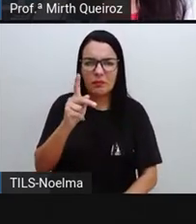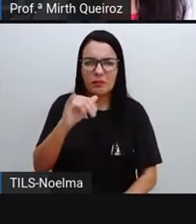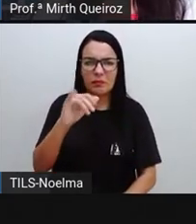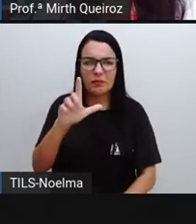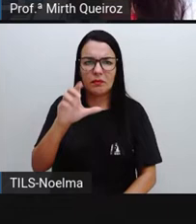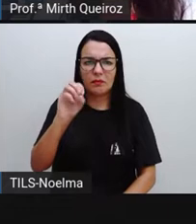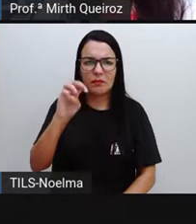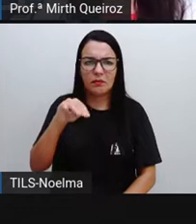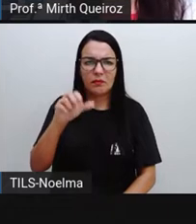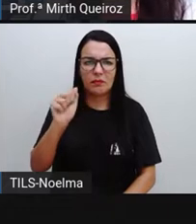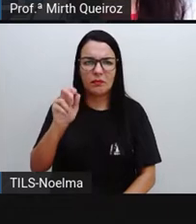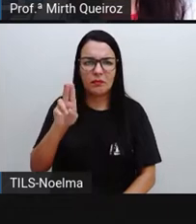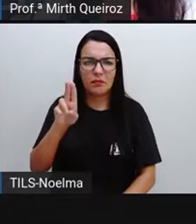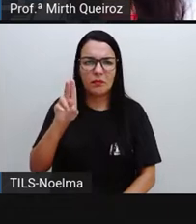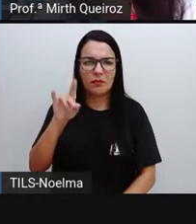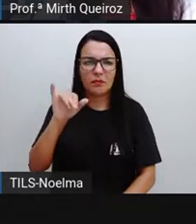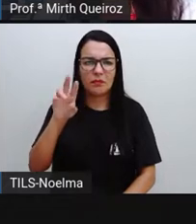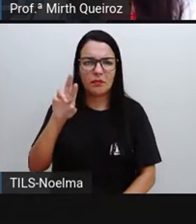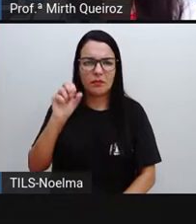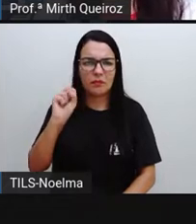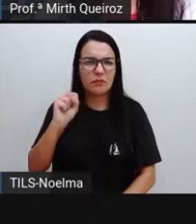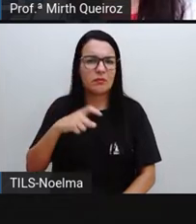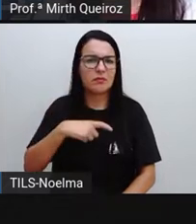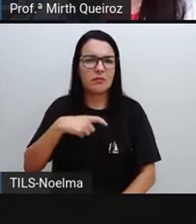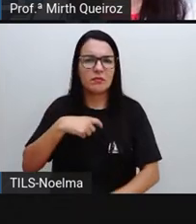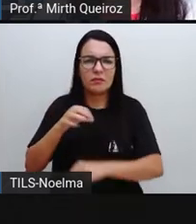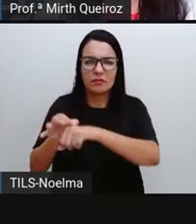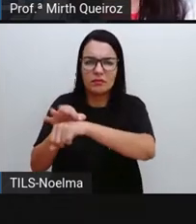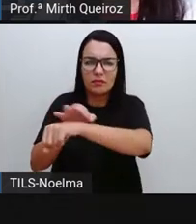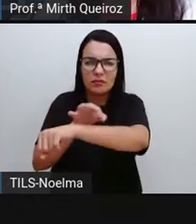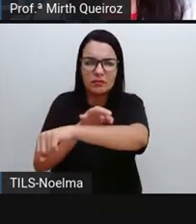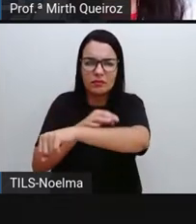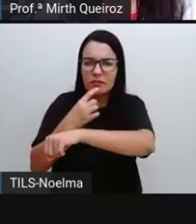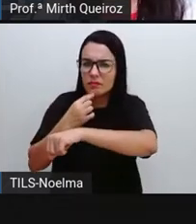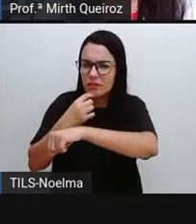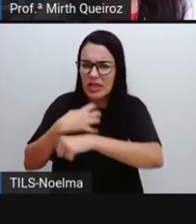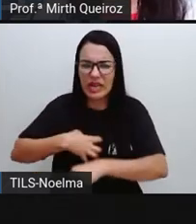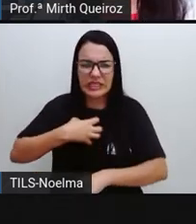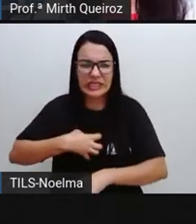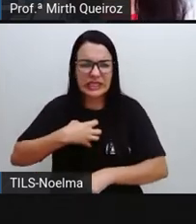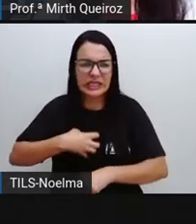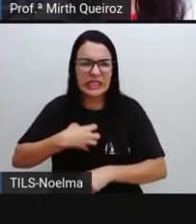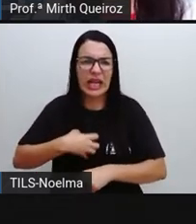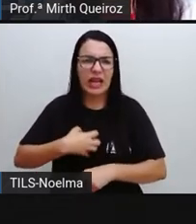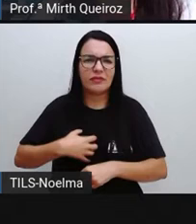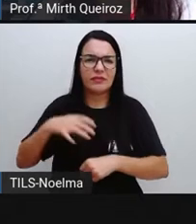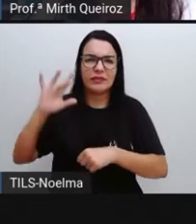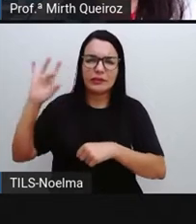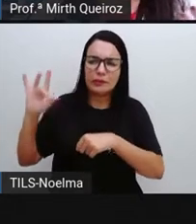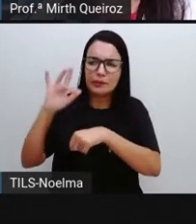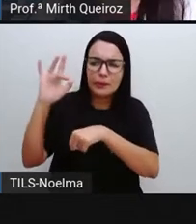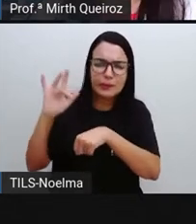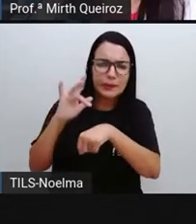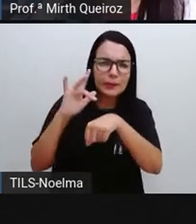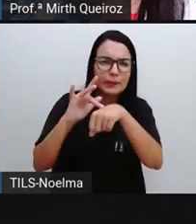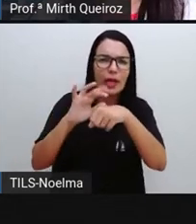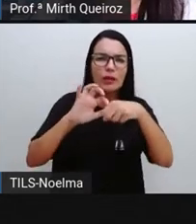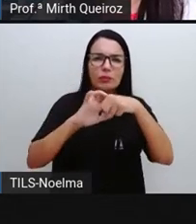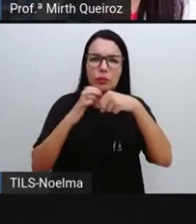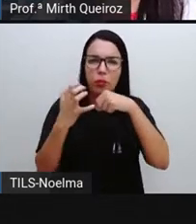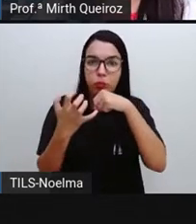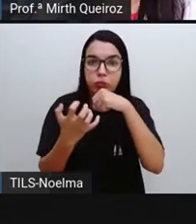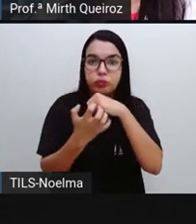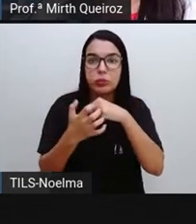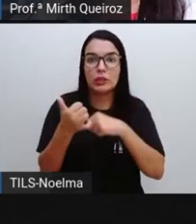papilomavírus, sarampo, cachumba, poliomielite, varíola, raiva, rubéola, dengue,